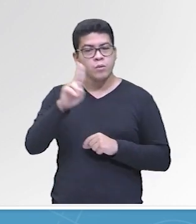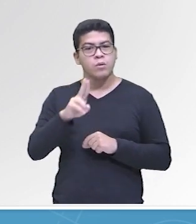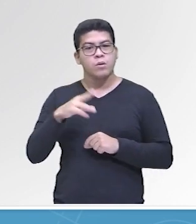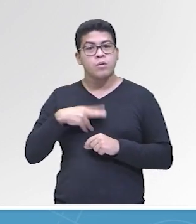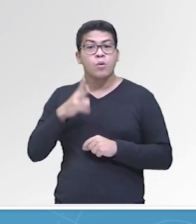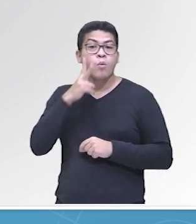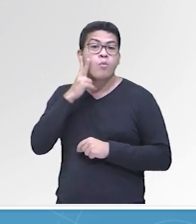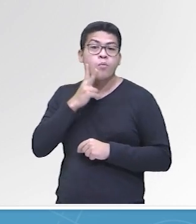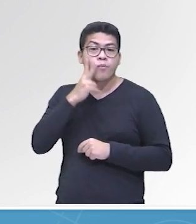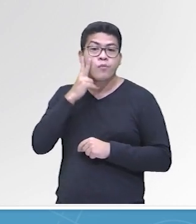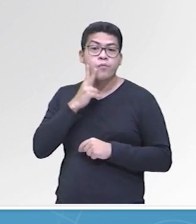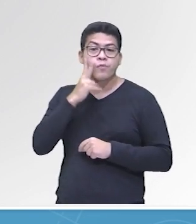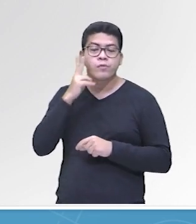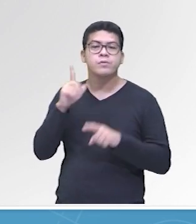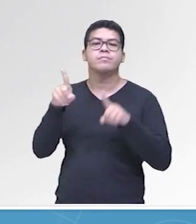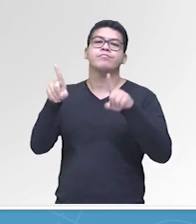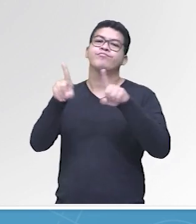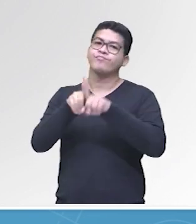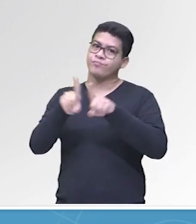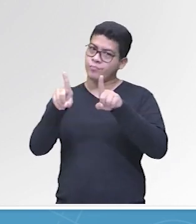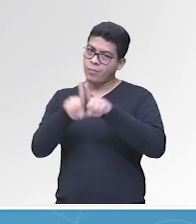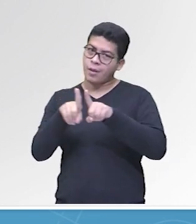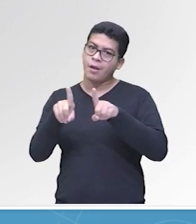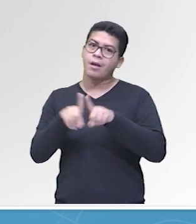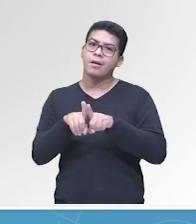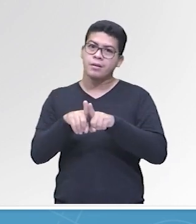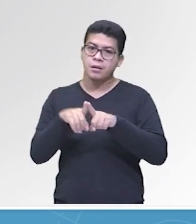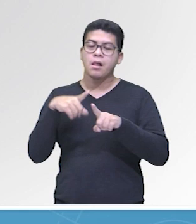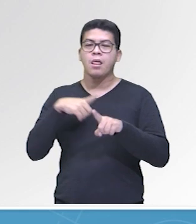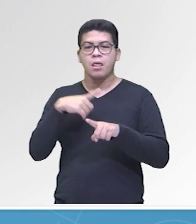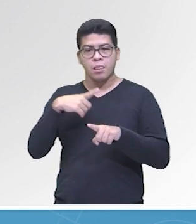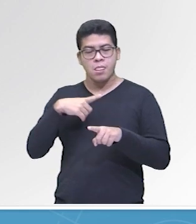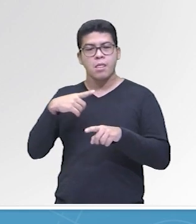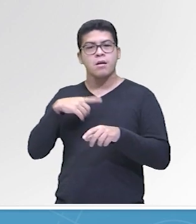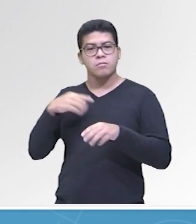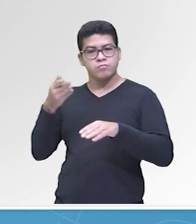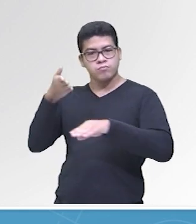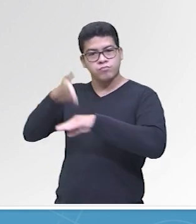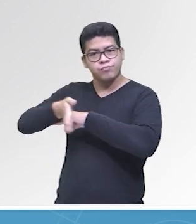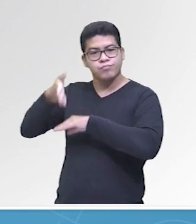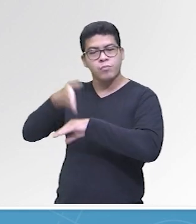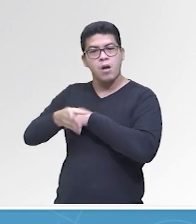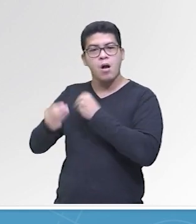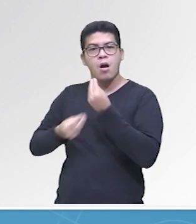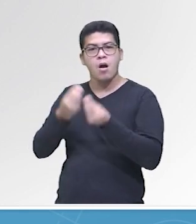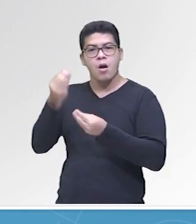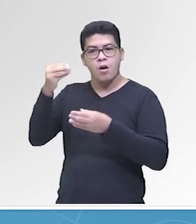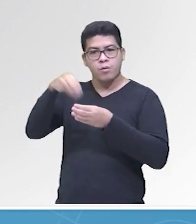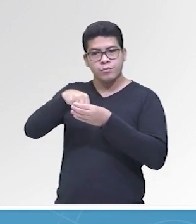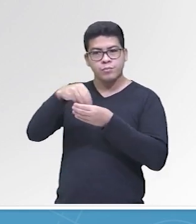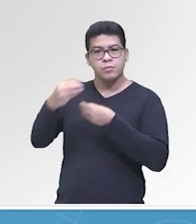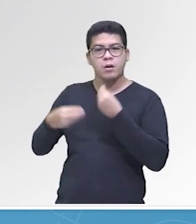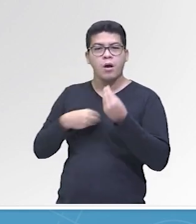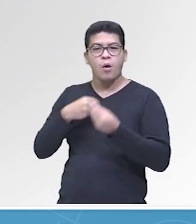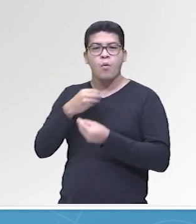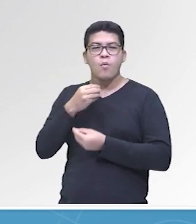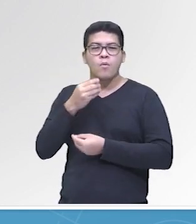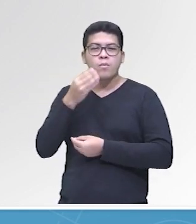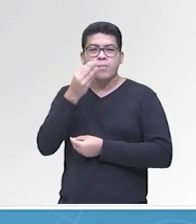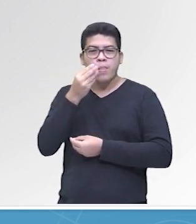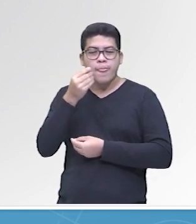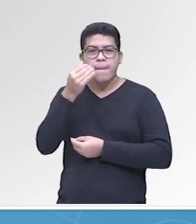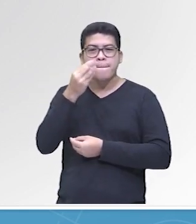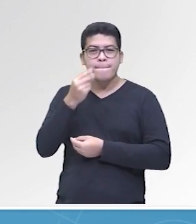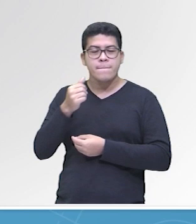o vinho também tem participação de bactérias para que eles possam chegar a esse ponto, ao seu sabor, o vinho